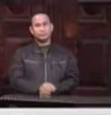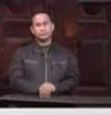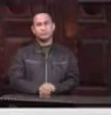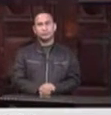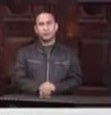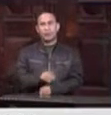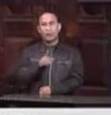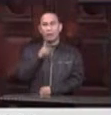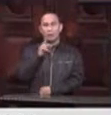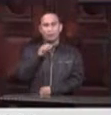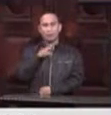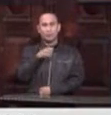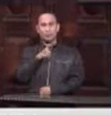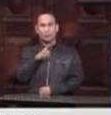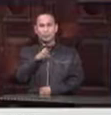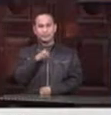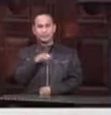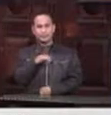progressistas,